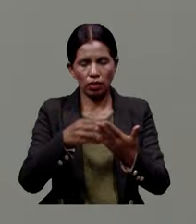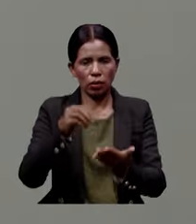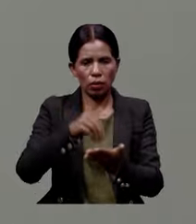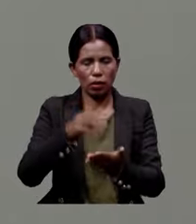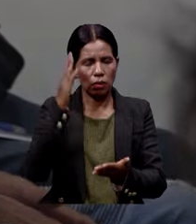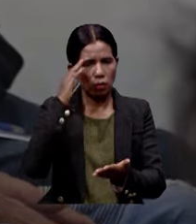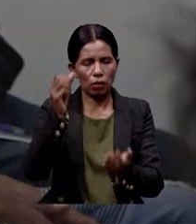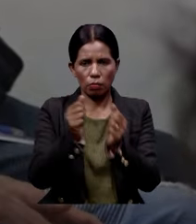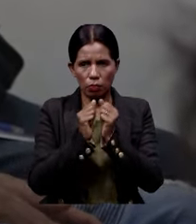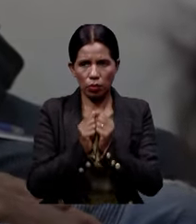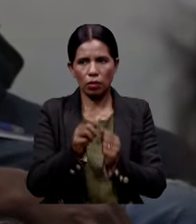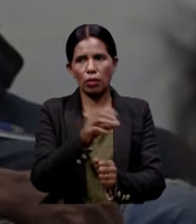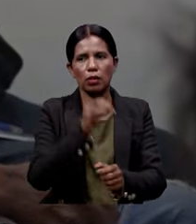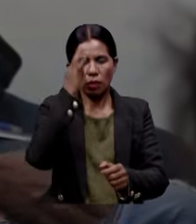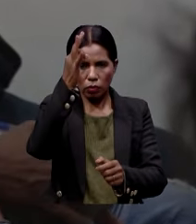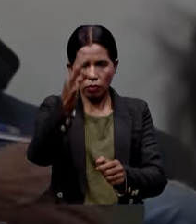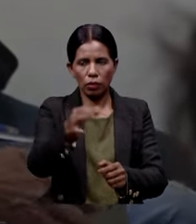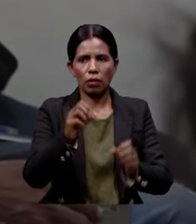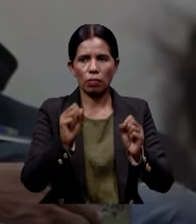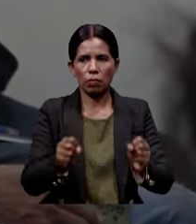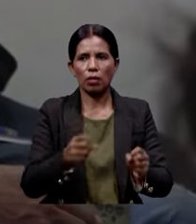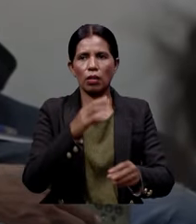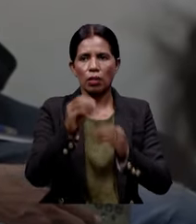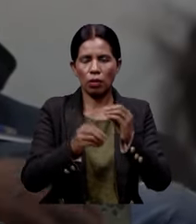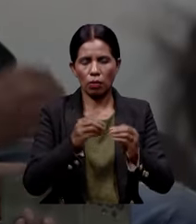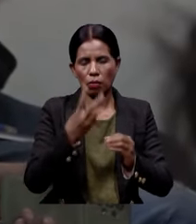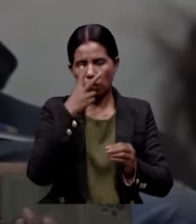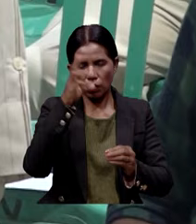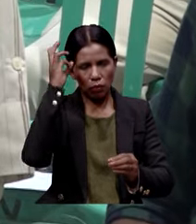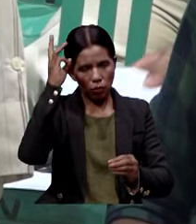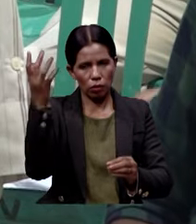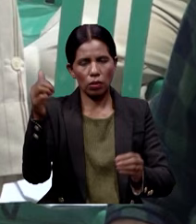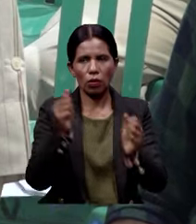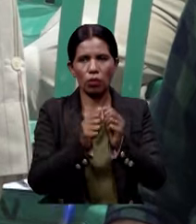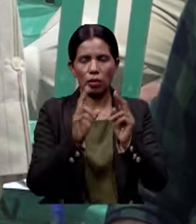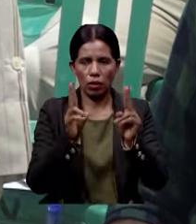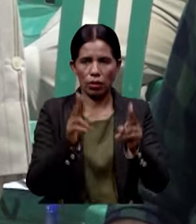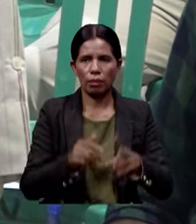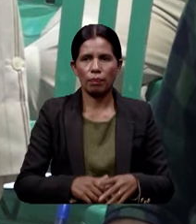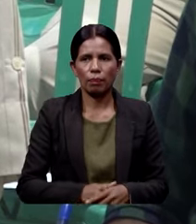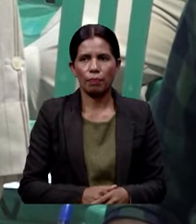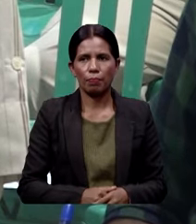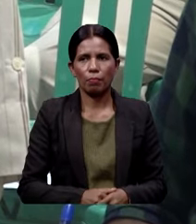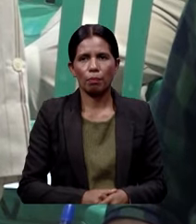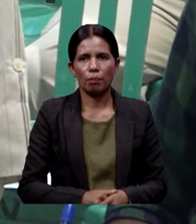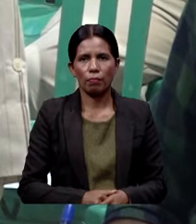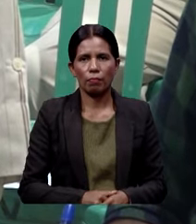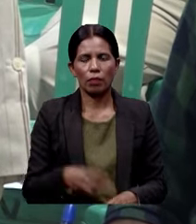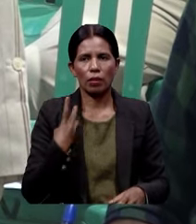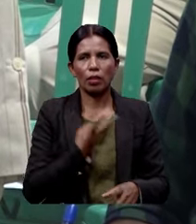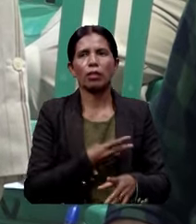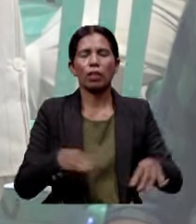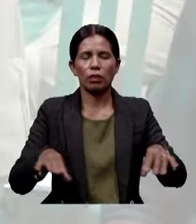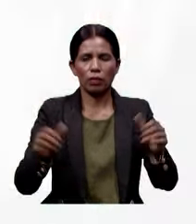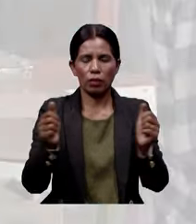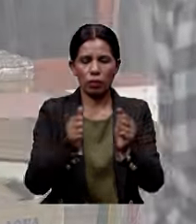Hanoi, na Mutuk, no NE e a futuro, ele responde preocupação, Hirakne, Holalais. Fica serviço remoto que entre